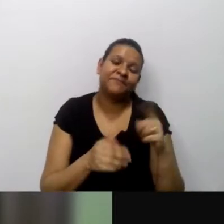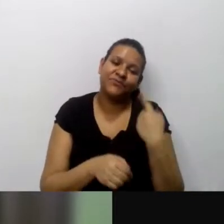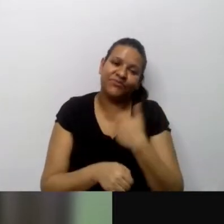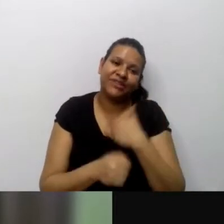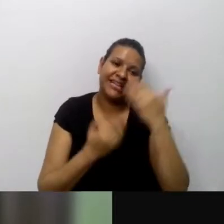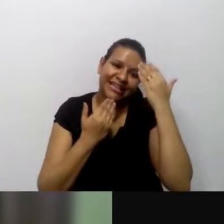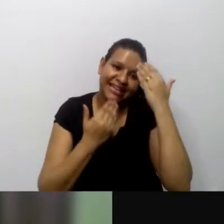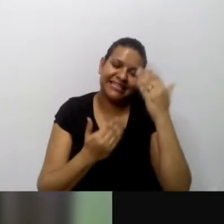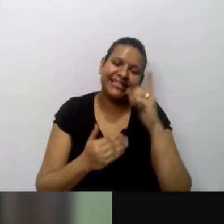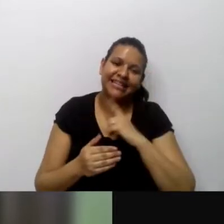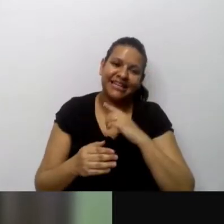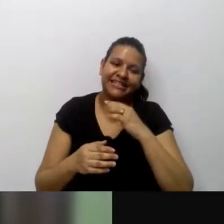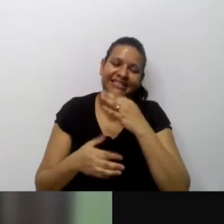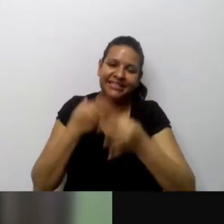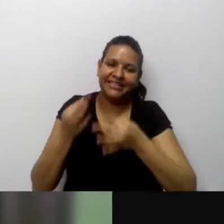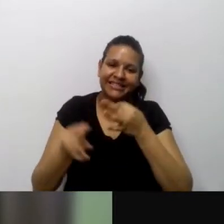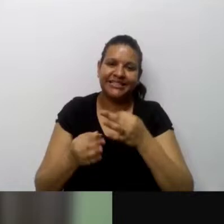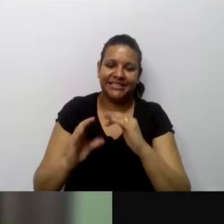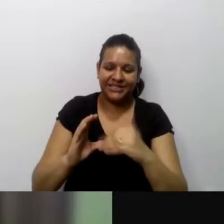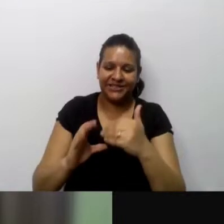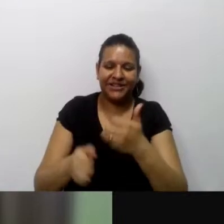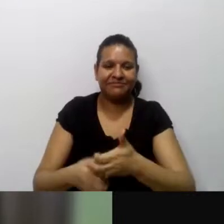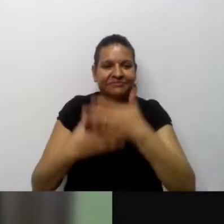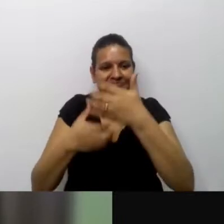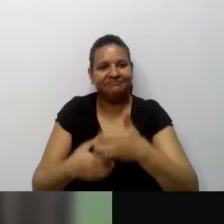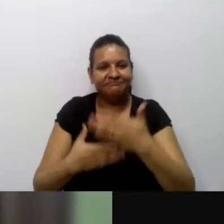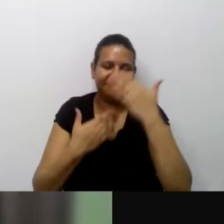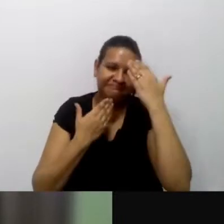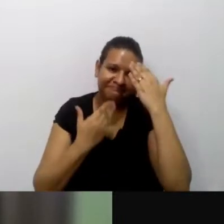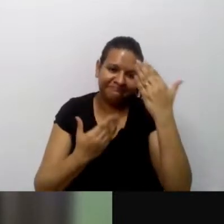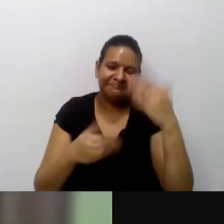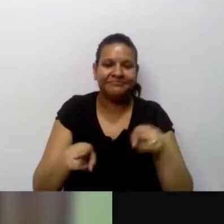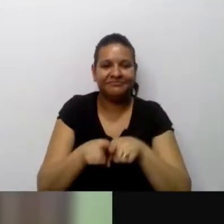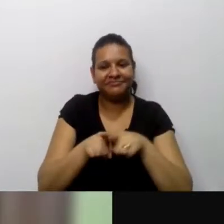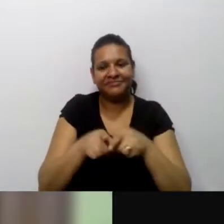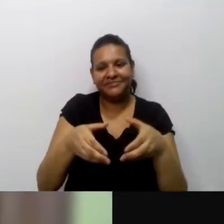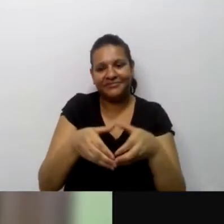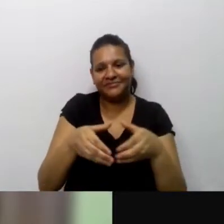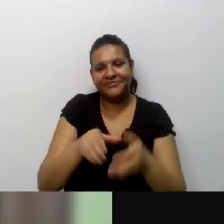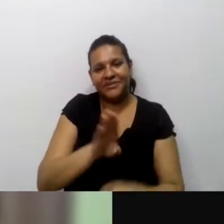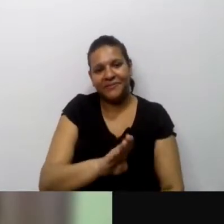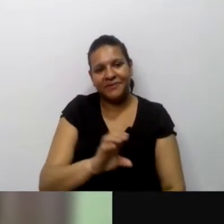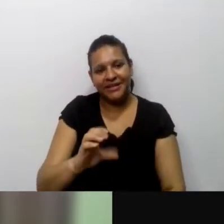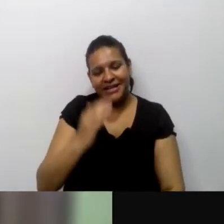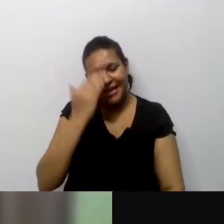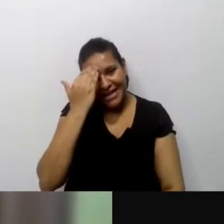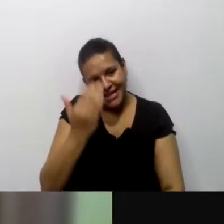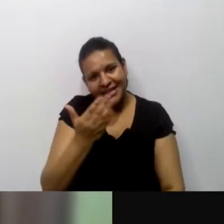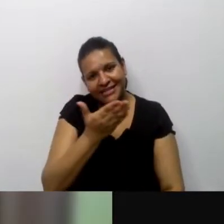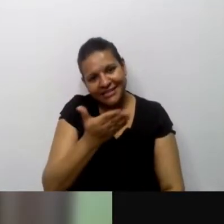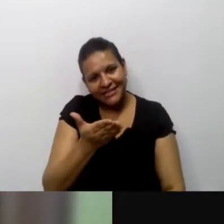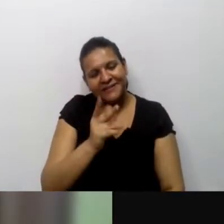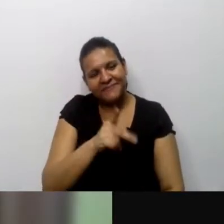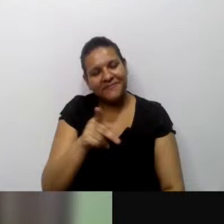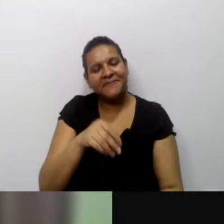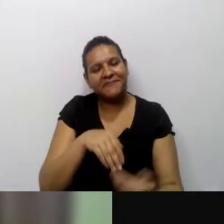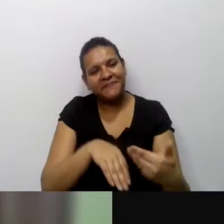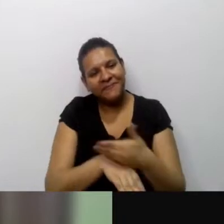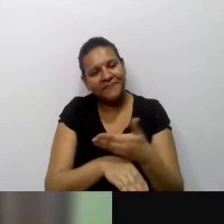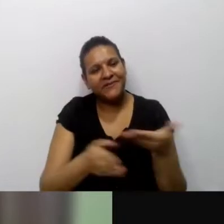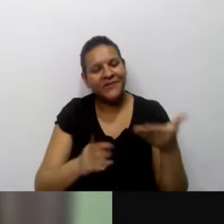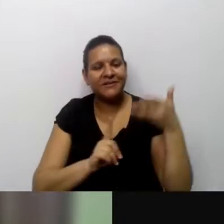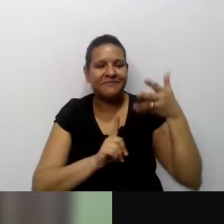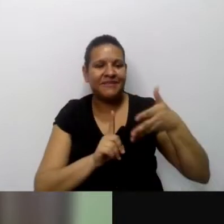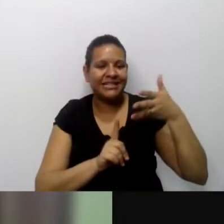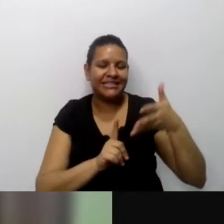no chat. E, igualmente, o British Council agradece muito a participação do professor. É muito legal e sempre muito